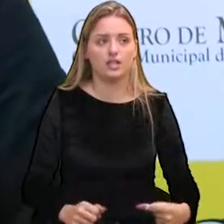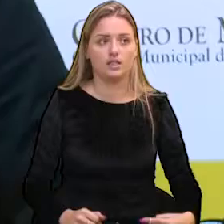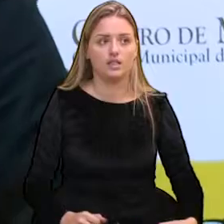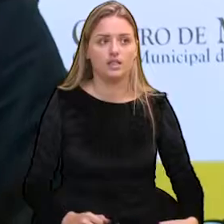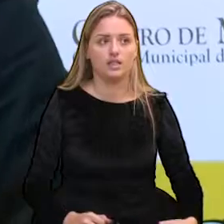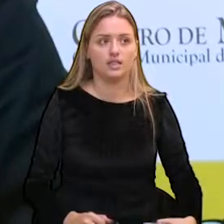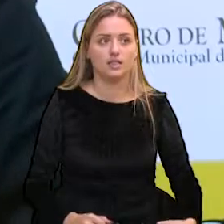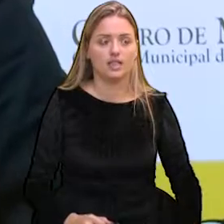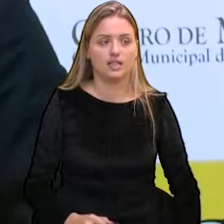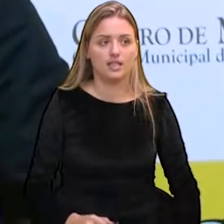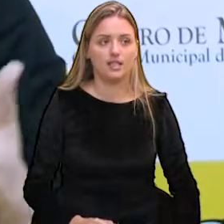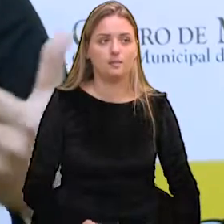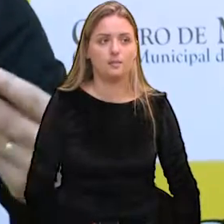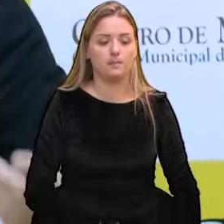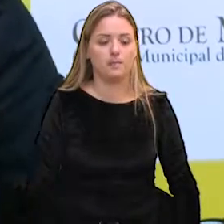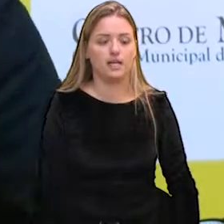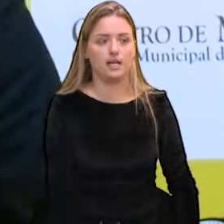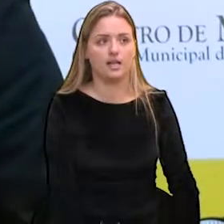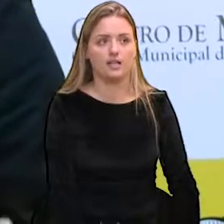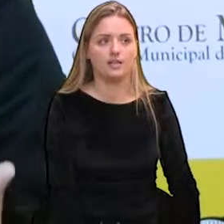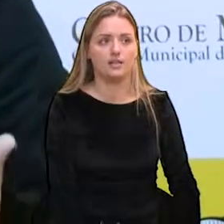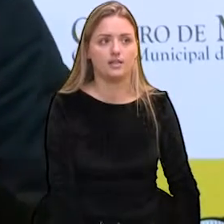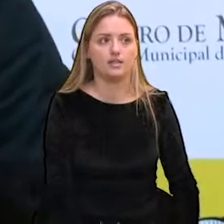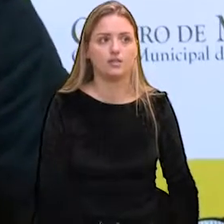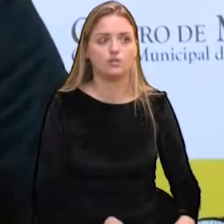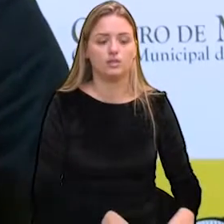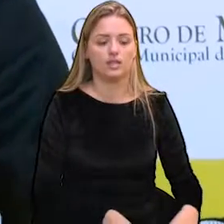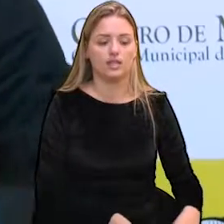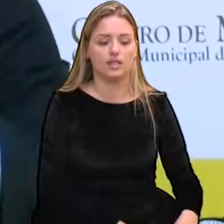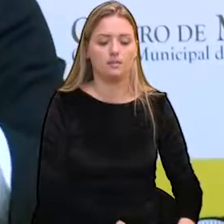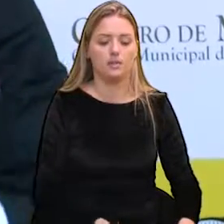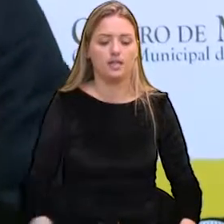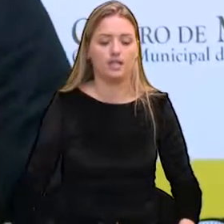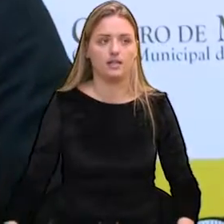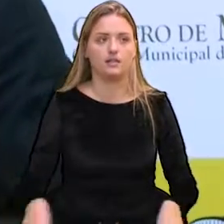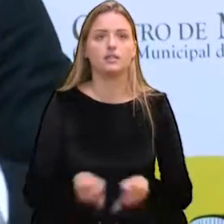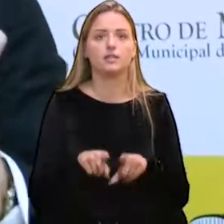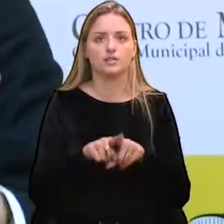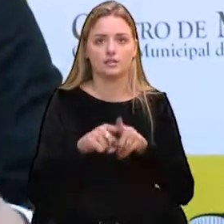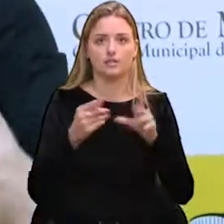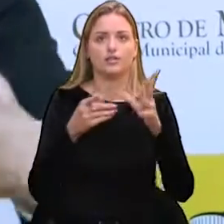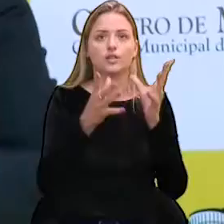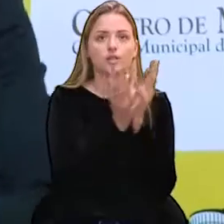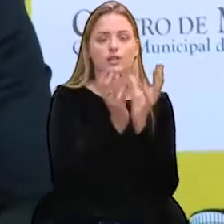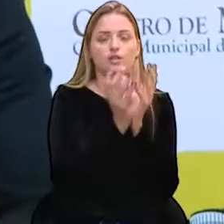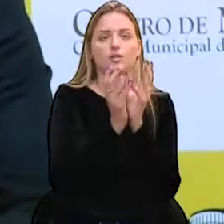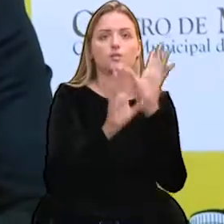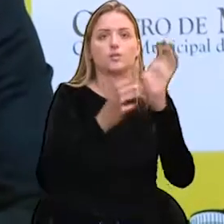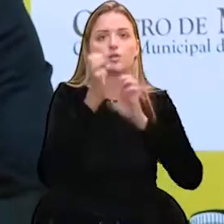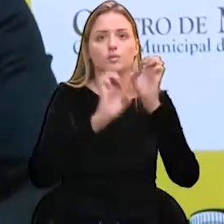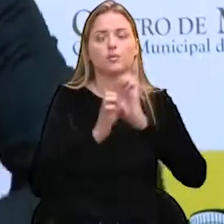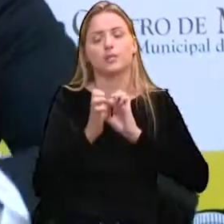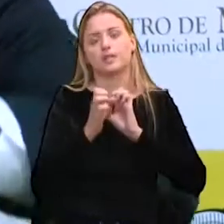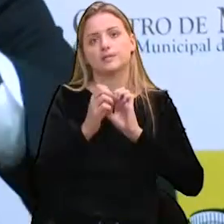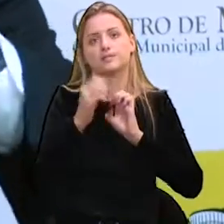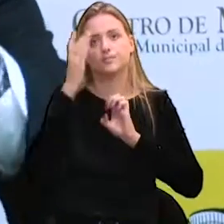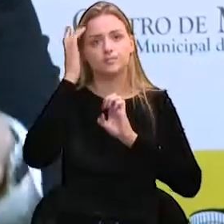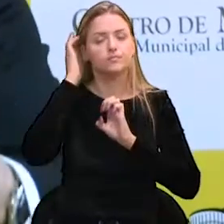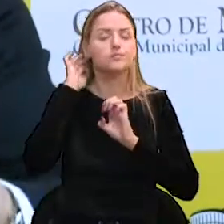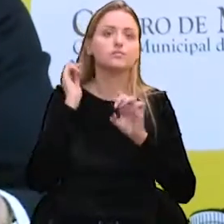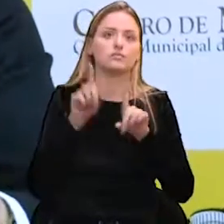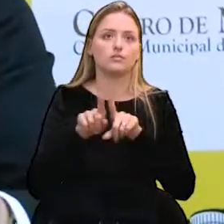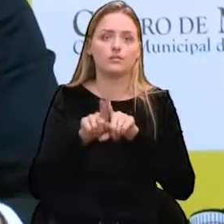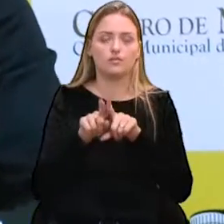iniciar toda uma conversa, né, junto com os empregados, com os empresários, a classe empreendedora, para que justamente abrace essa ideia. É mais